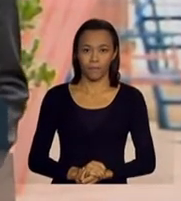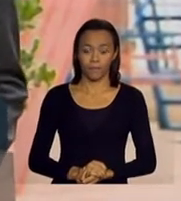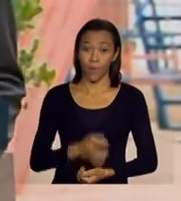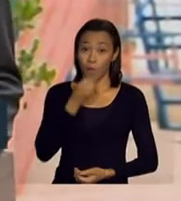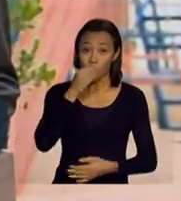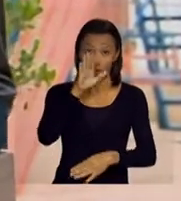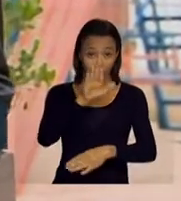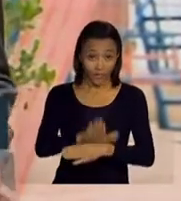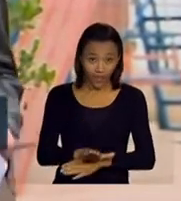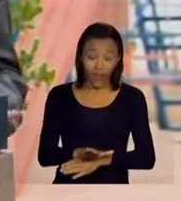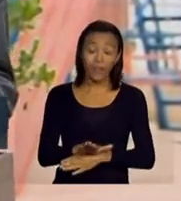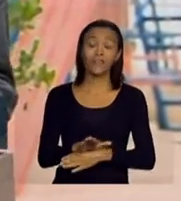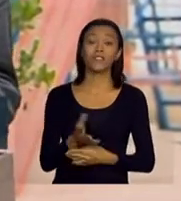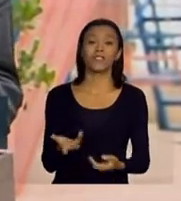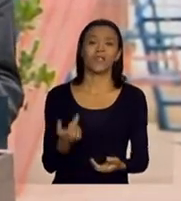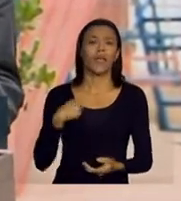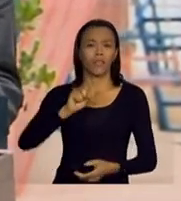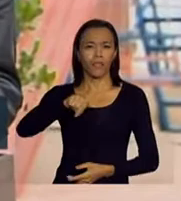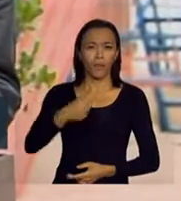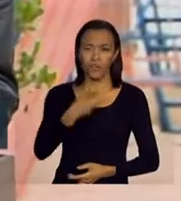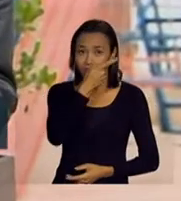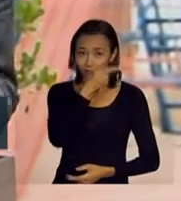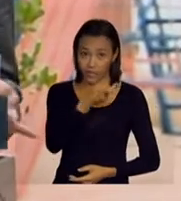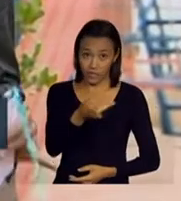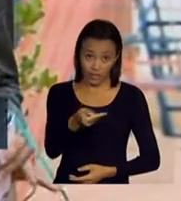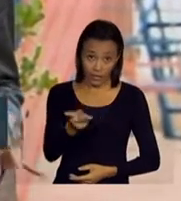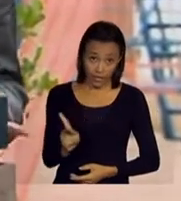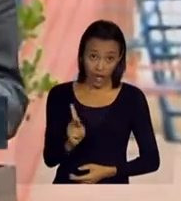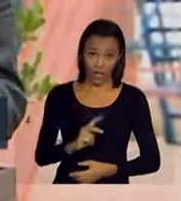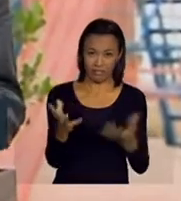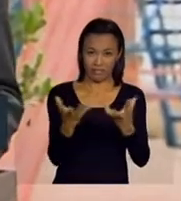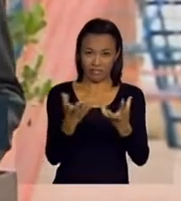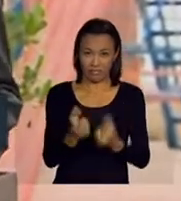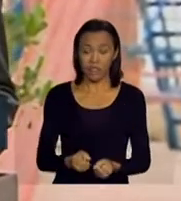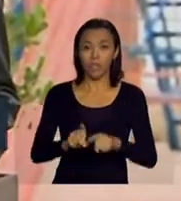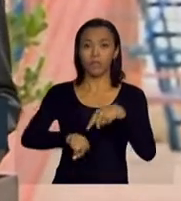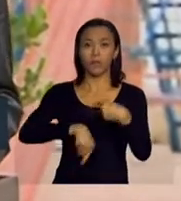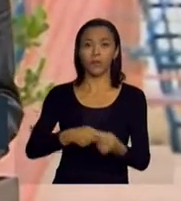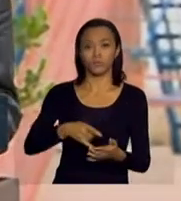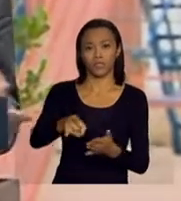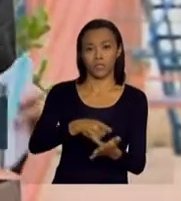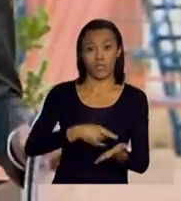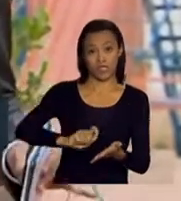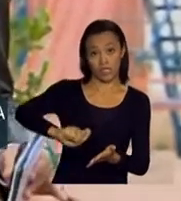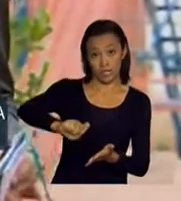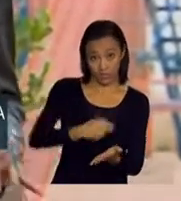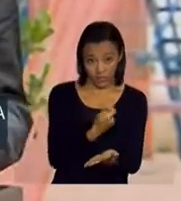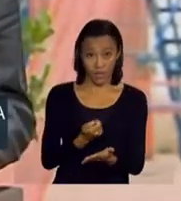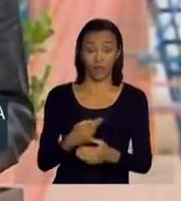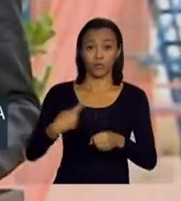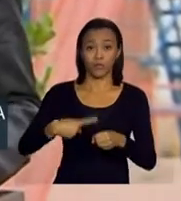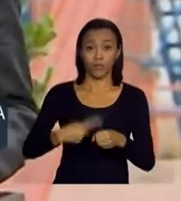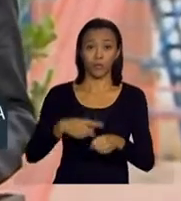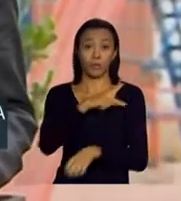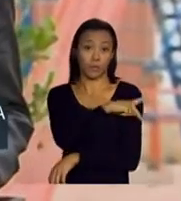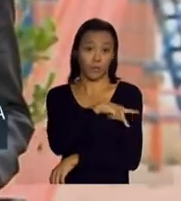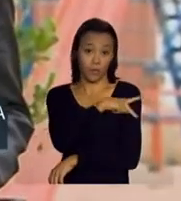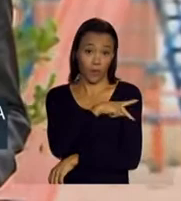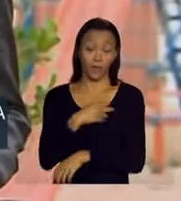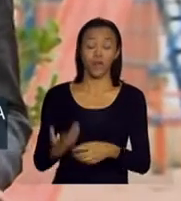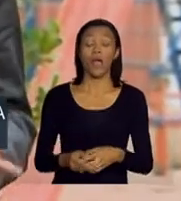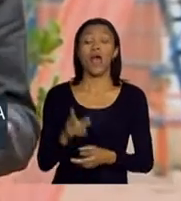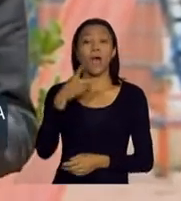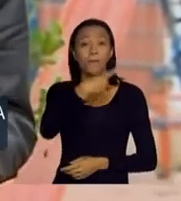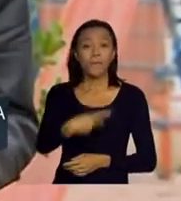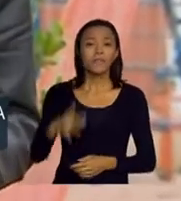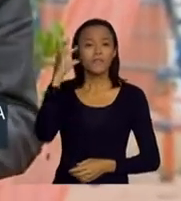Boa tarde Daniele depois de visitar obras contra a C que assinar ordem de serviço no interior do Piauí a presidenta Dilma